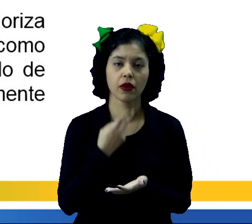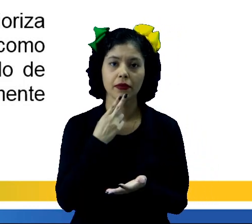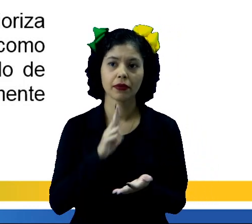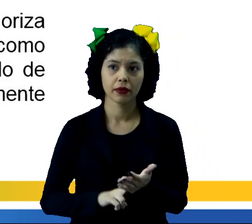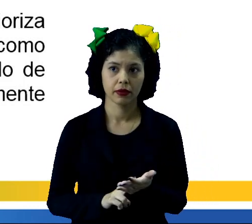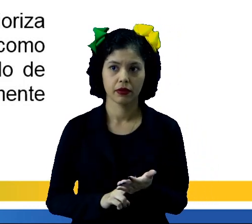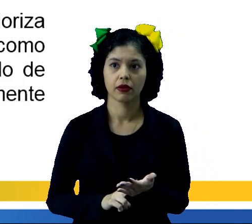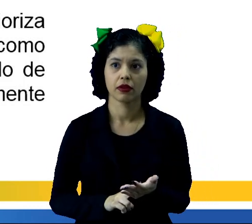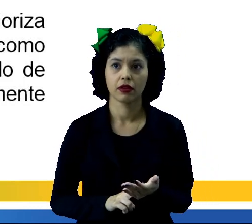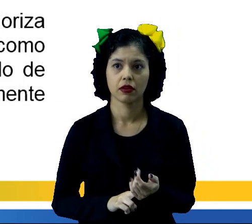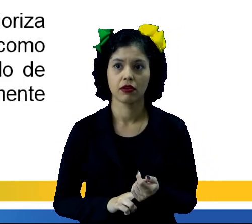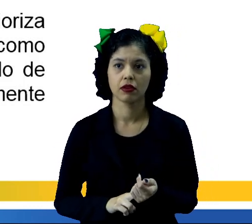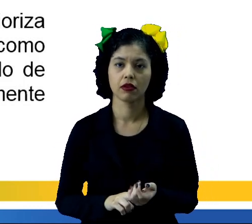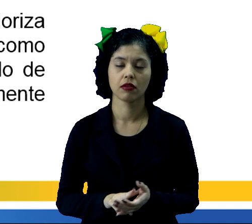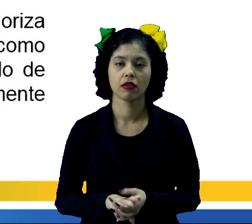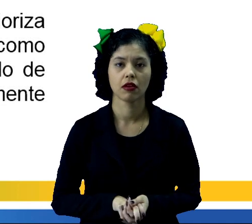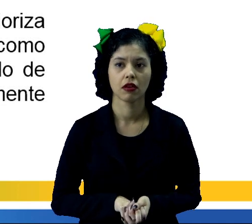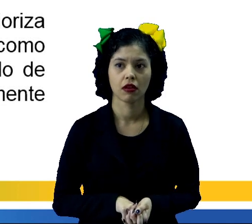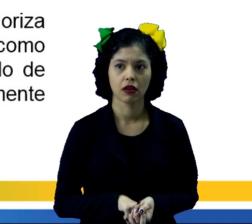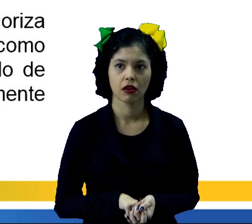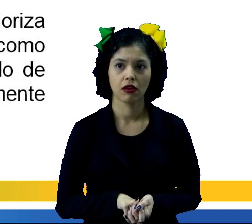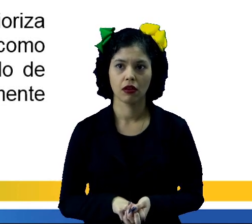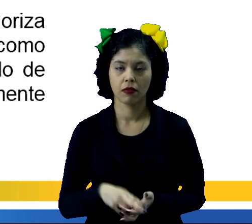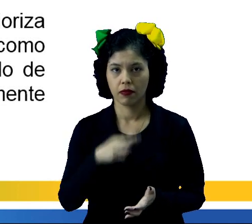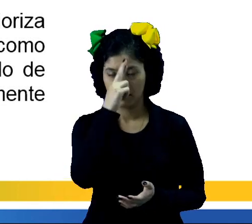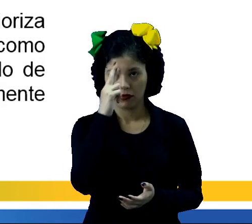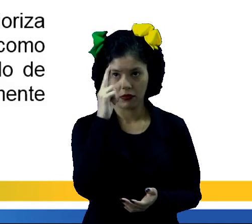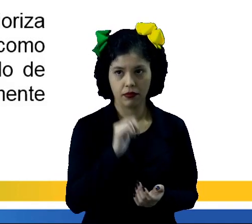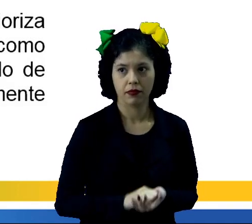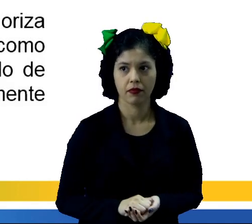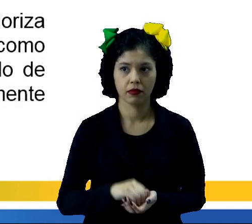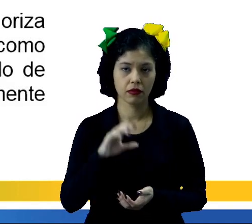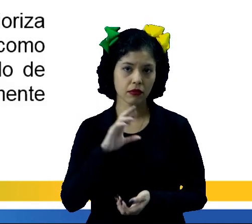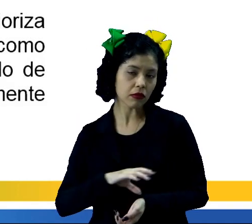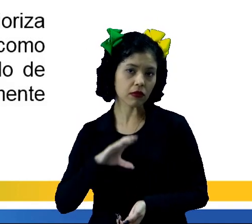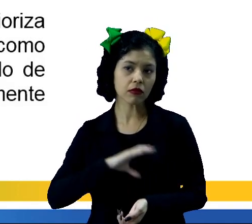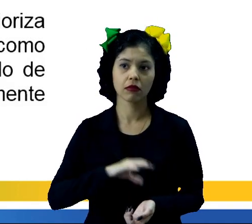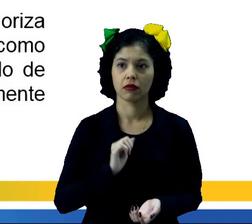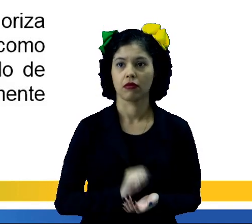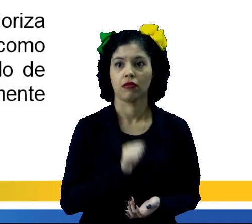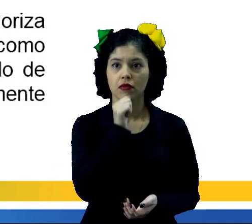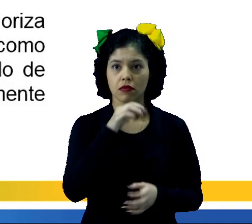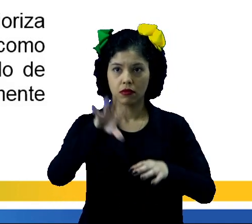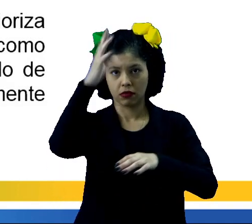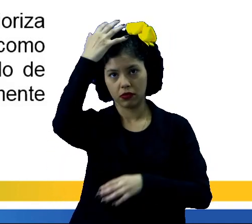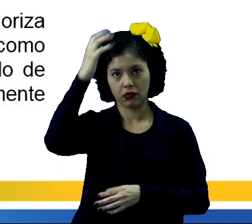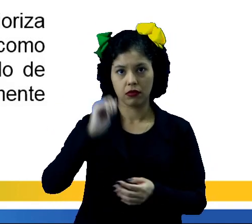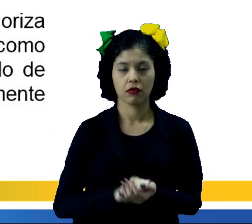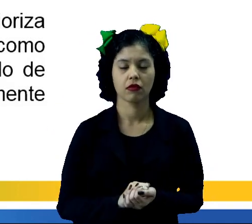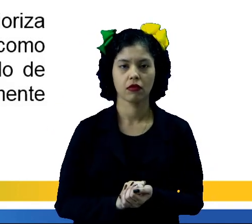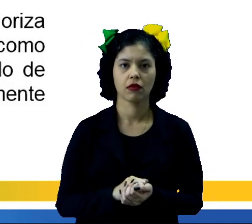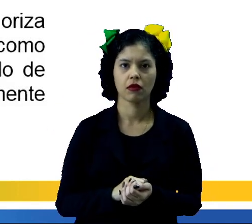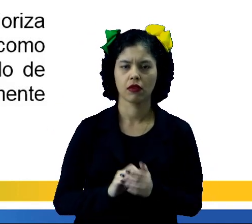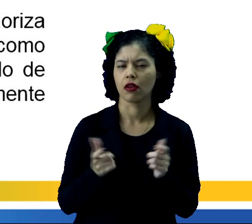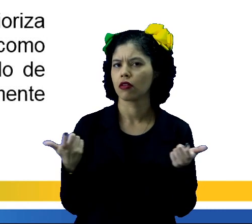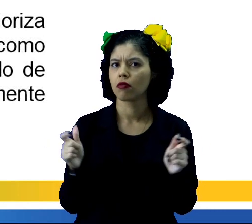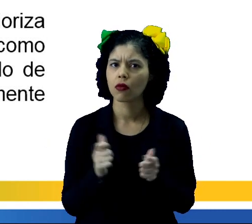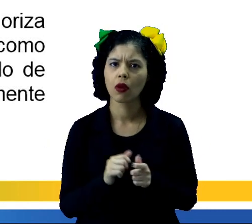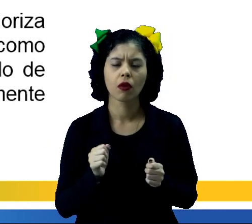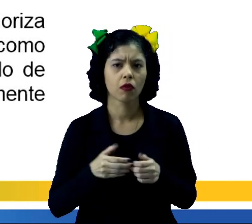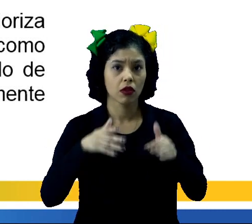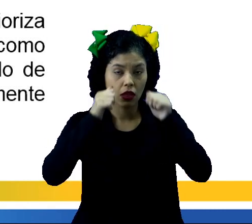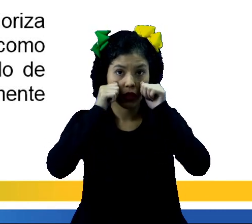escrita por Pero Magalhães Gândavo, o historiador português lá do século XVI, para o rei de Portugal, exemplifica muito essa